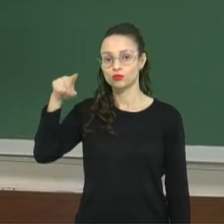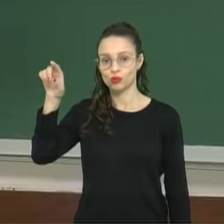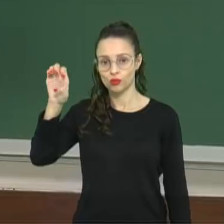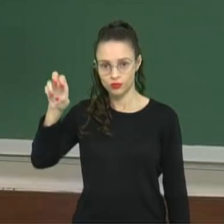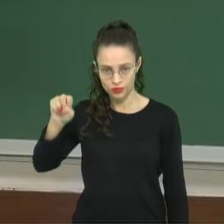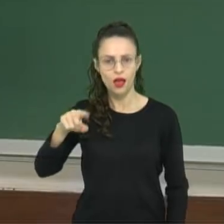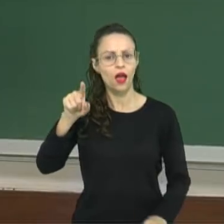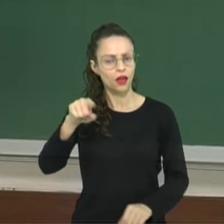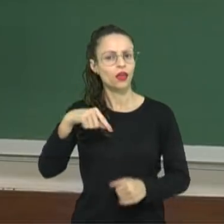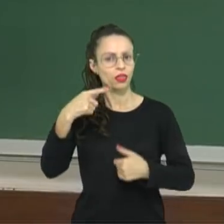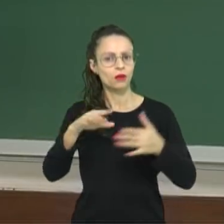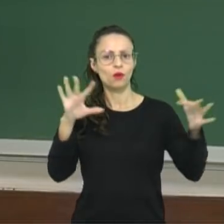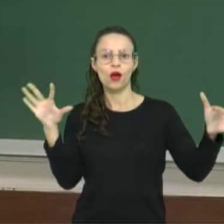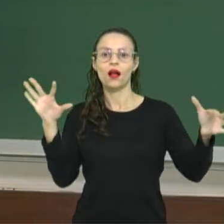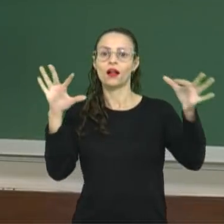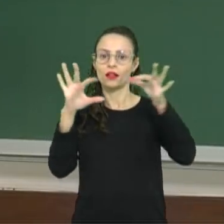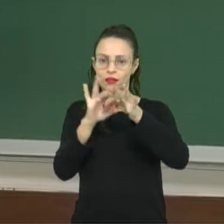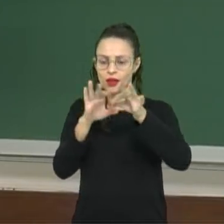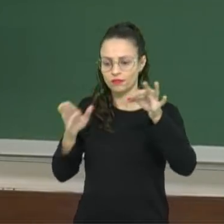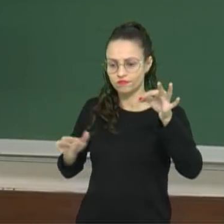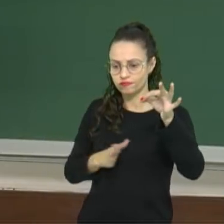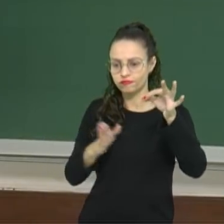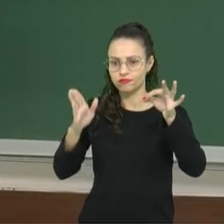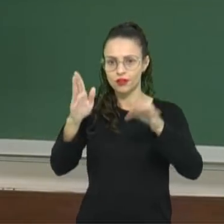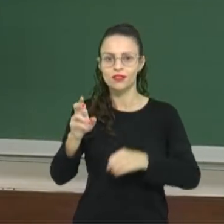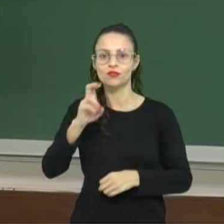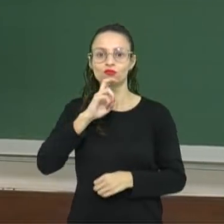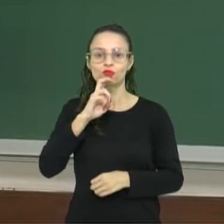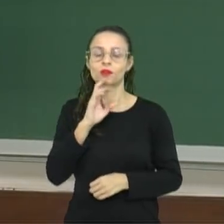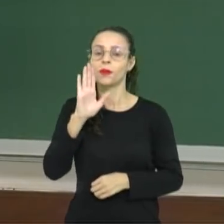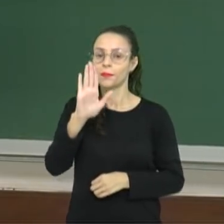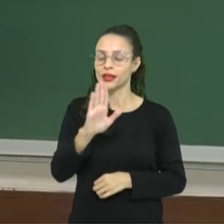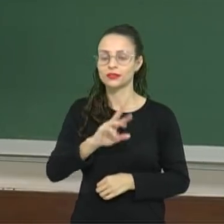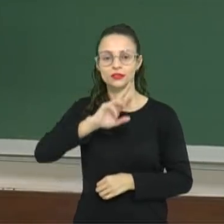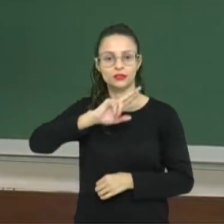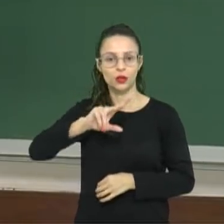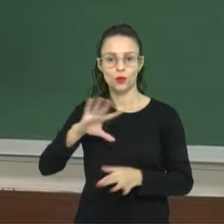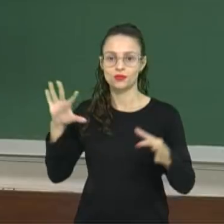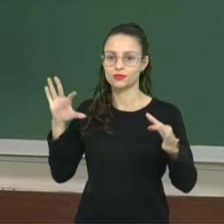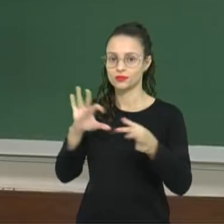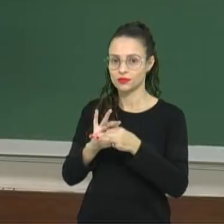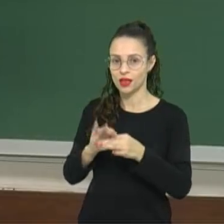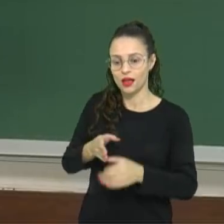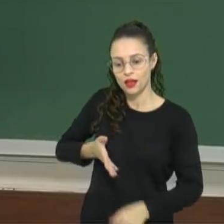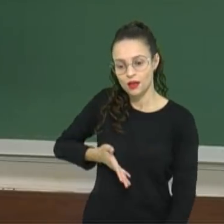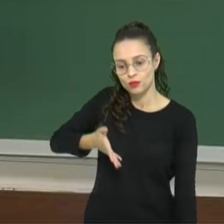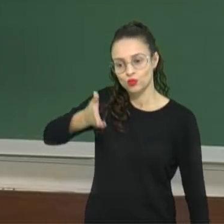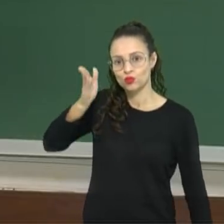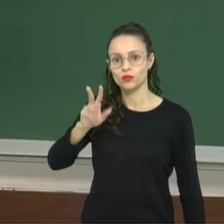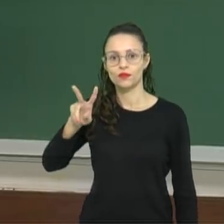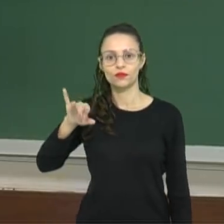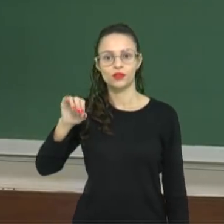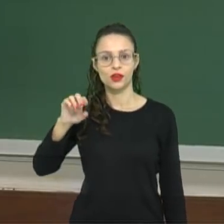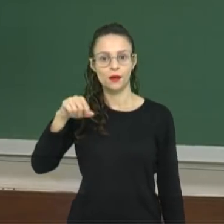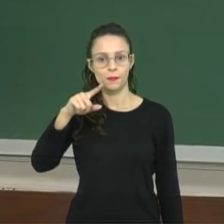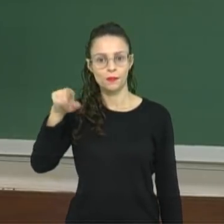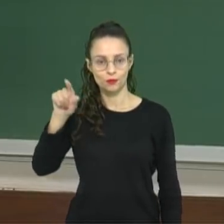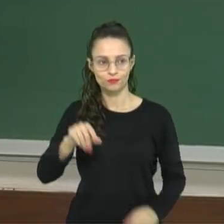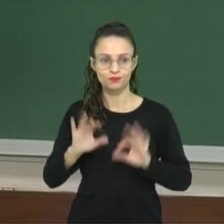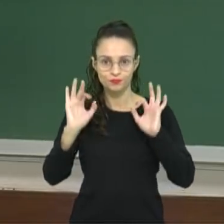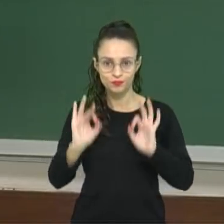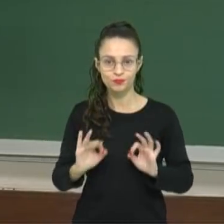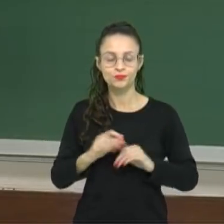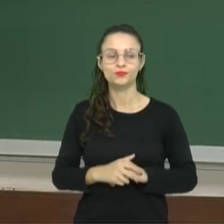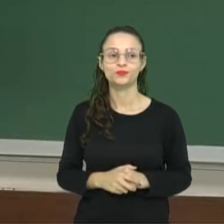frente é que vai ligar com o caminho de Viamão-Sorocaba. Mas ela não está necessariamente cortada ali pelo caminho de Viamão. Certo,